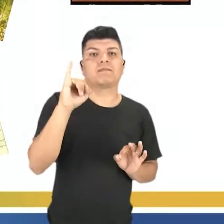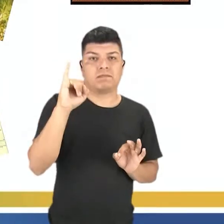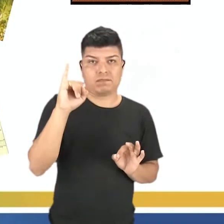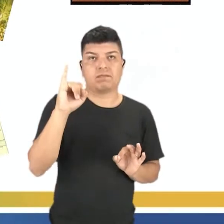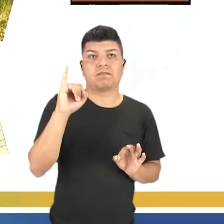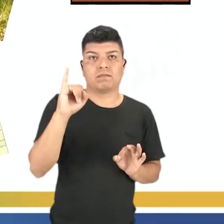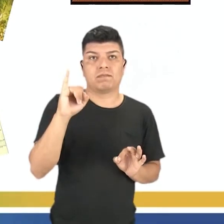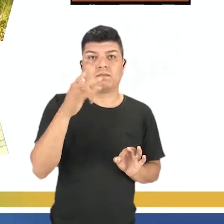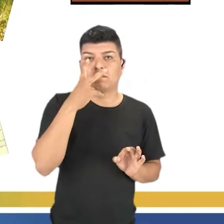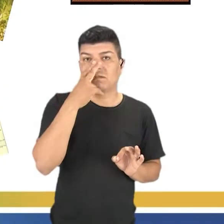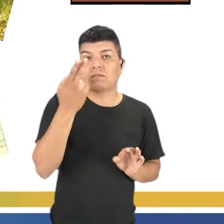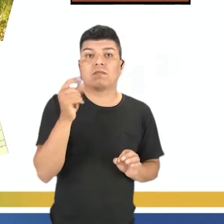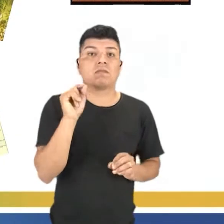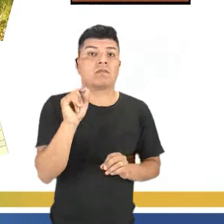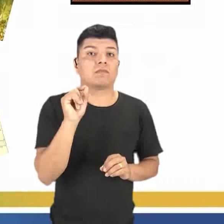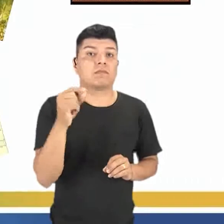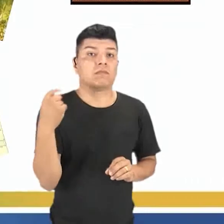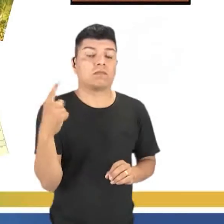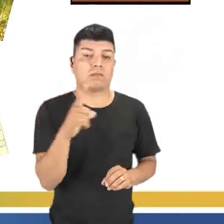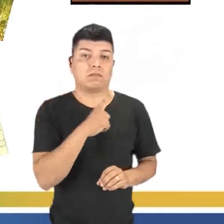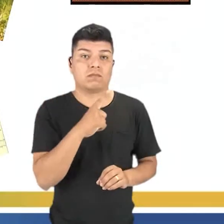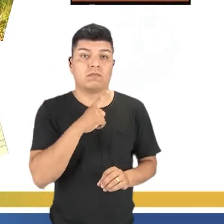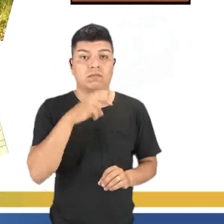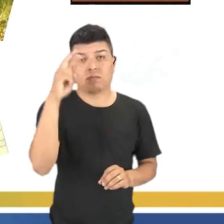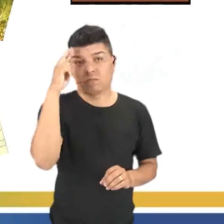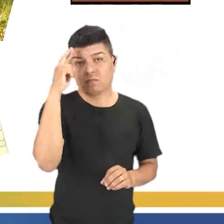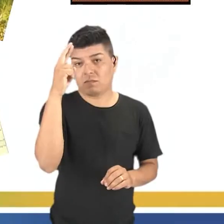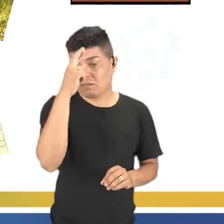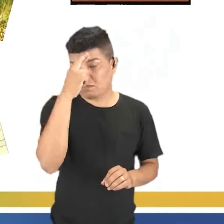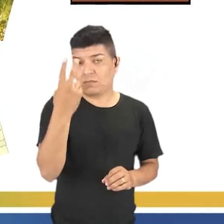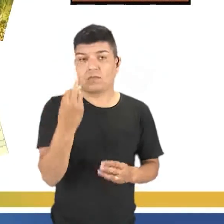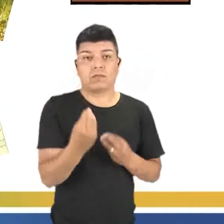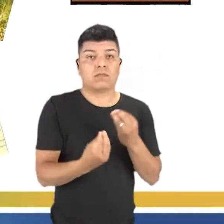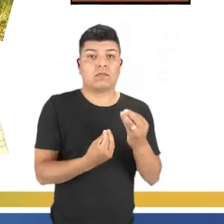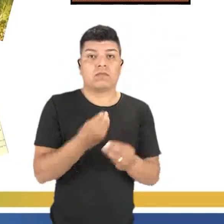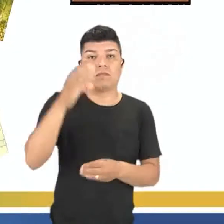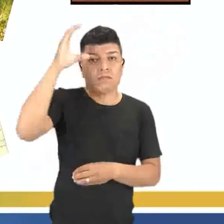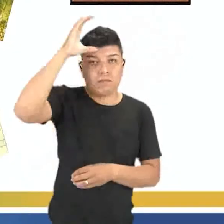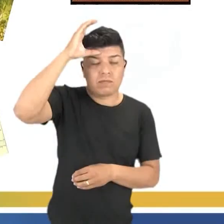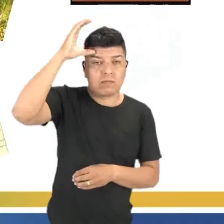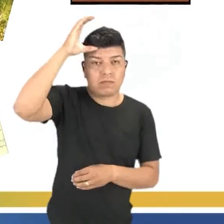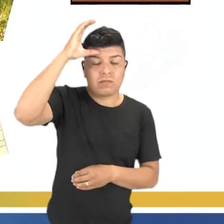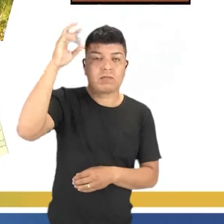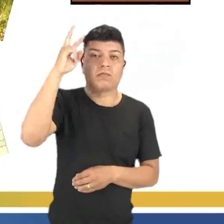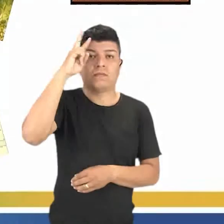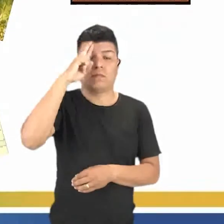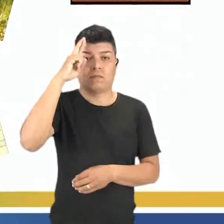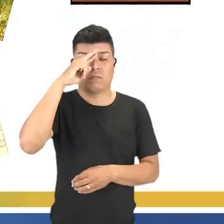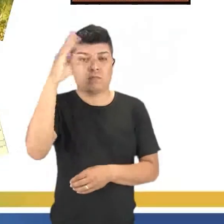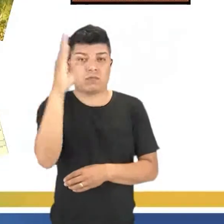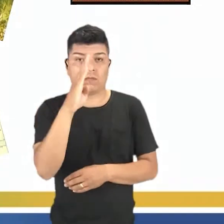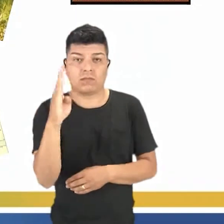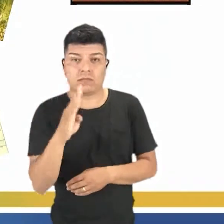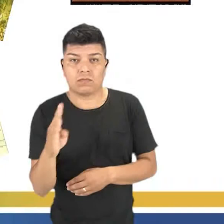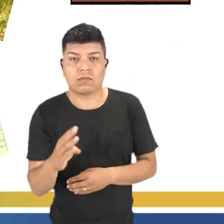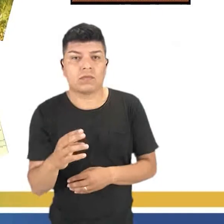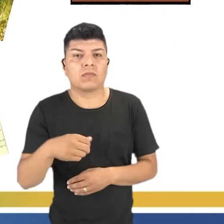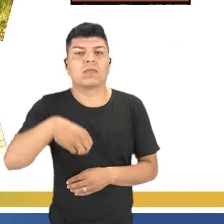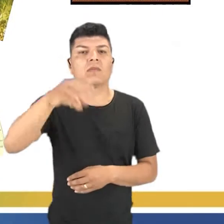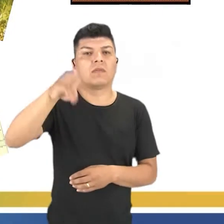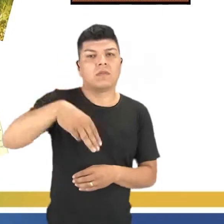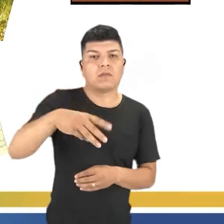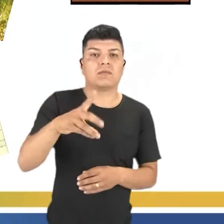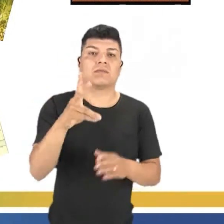mais apegada ao que nós tínhamos de história, de consciência histórica já no Brasil. E com quem? Com